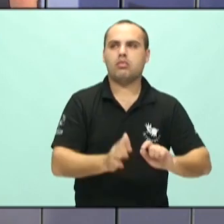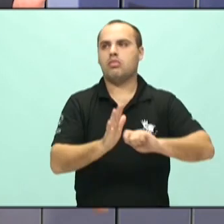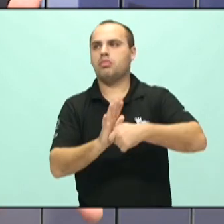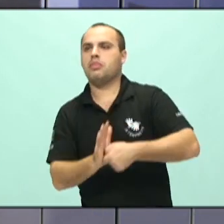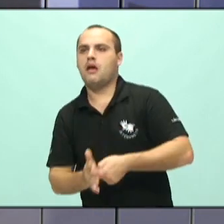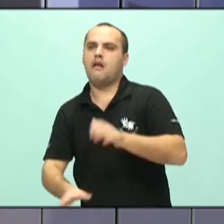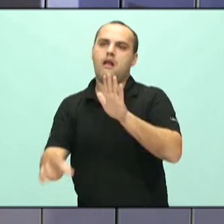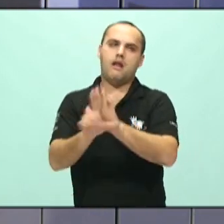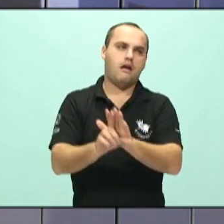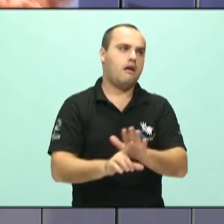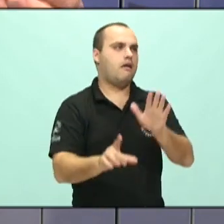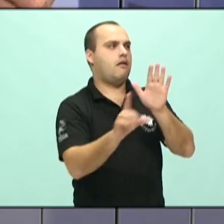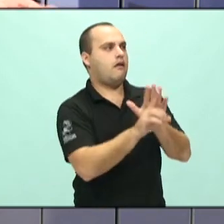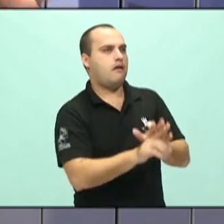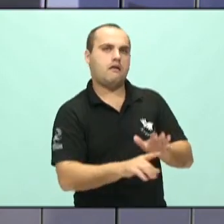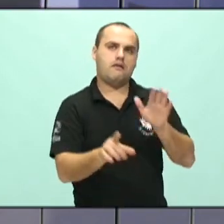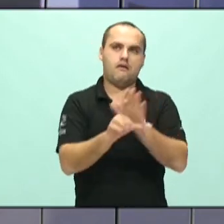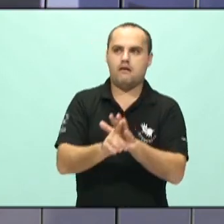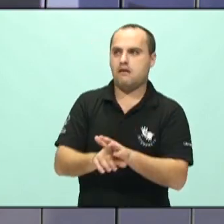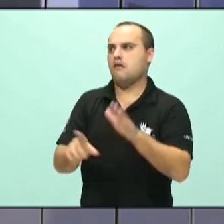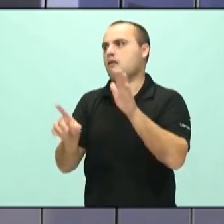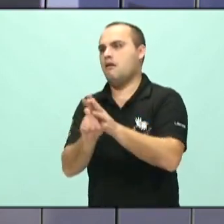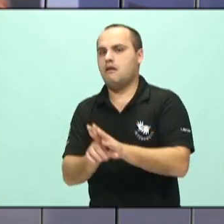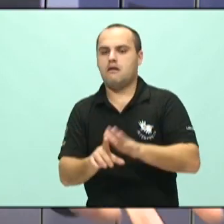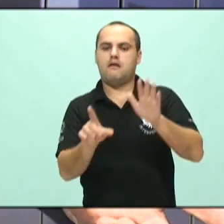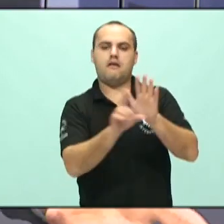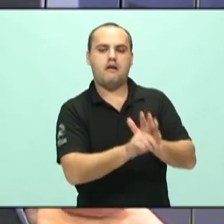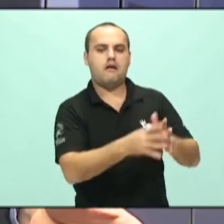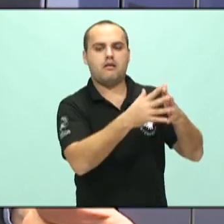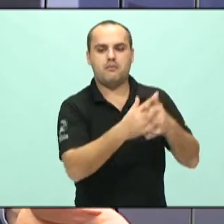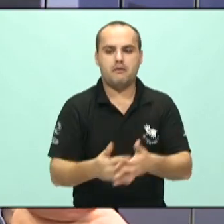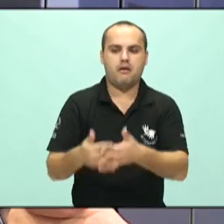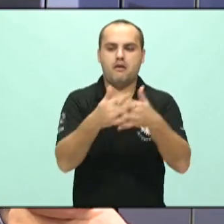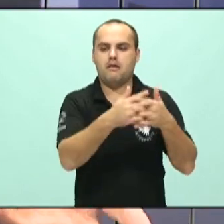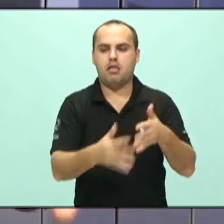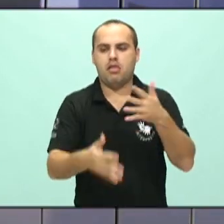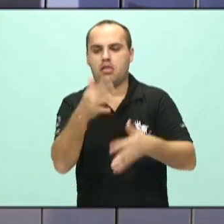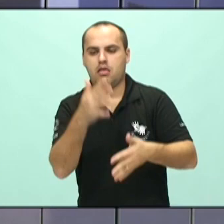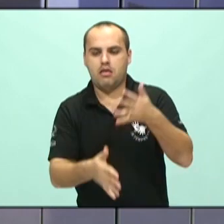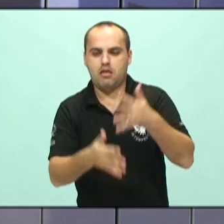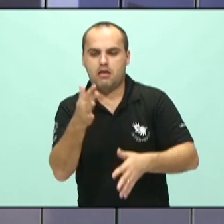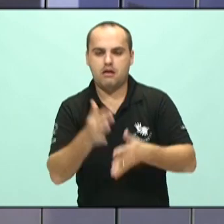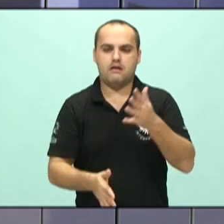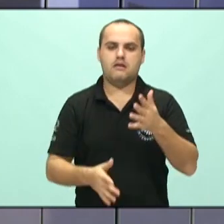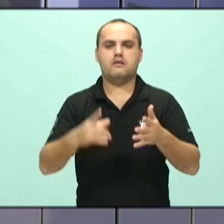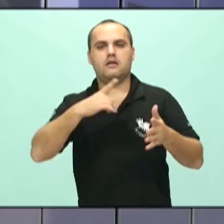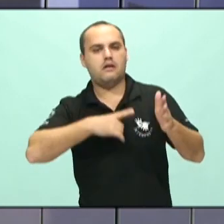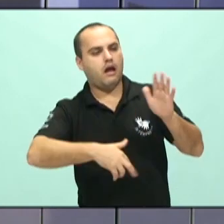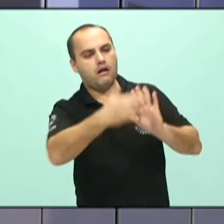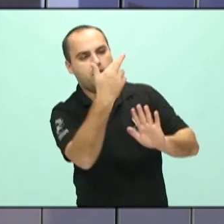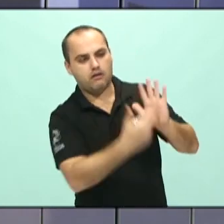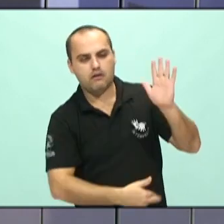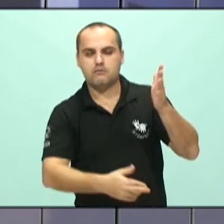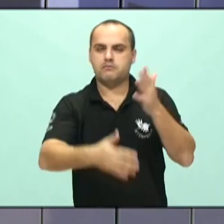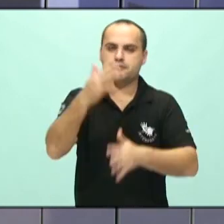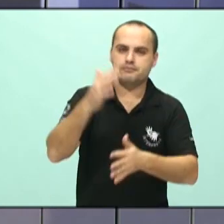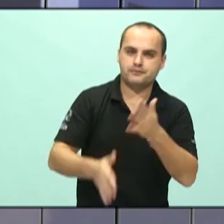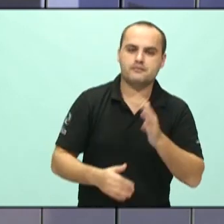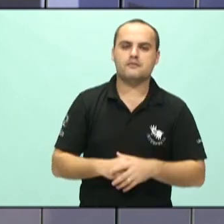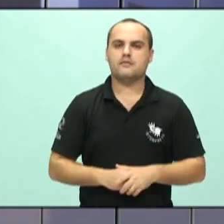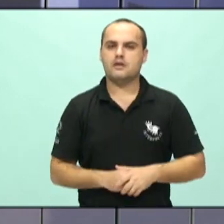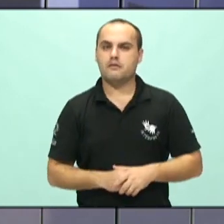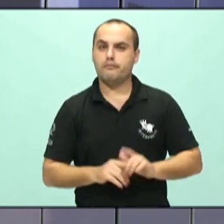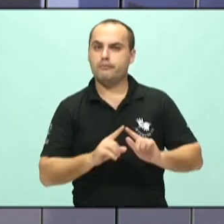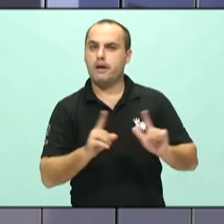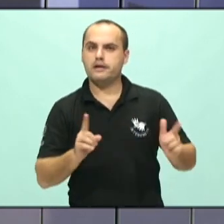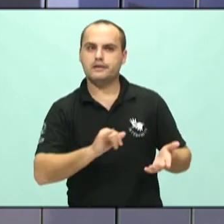porque a lei tal atrapalha a lei tal, que a lei tal atrapalhou a outra lei tal. Sim. E porque tem a resolução tal que não sei o quê. Vem cá, bicho, mas quando é